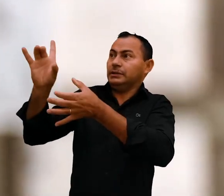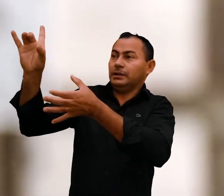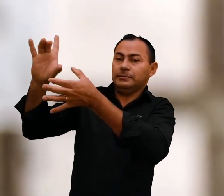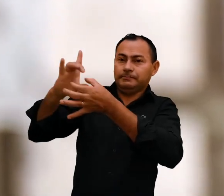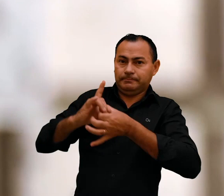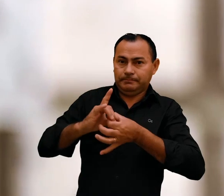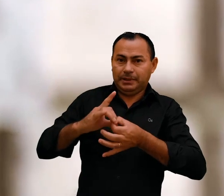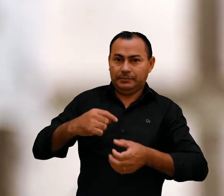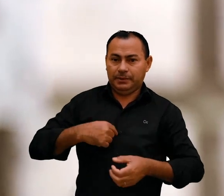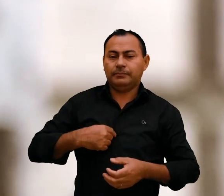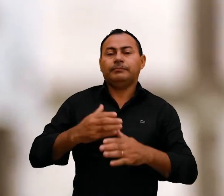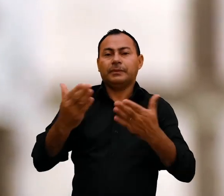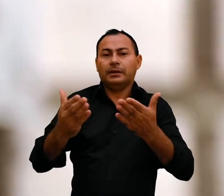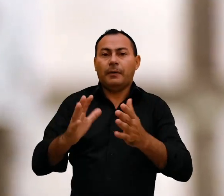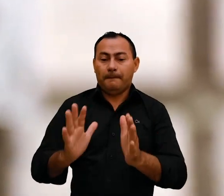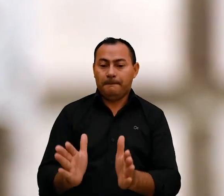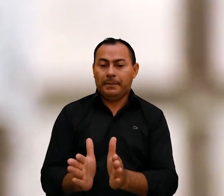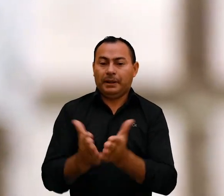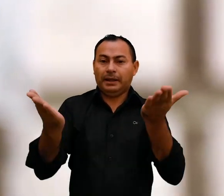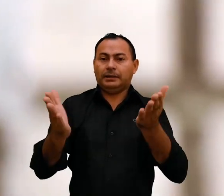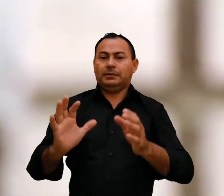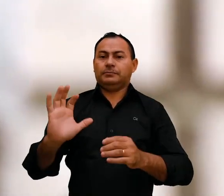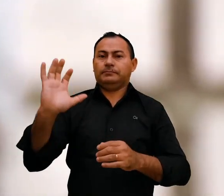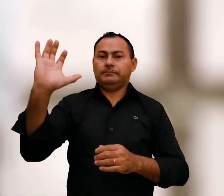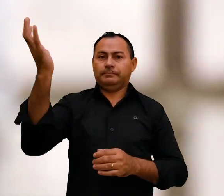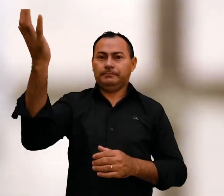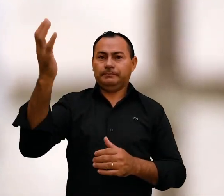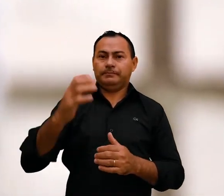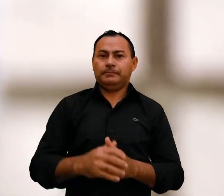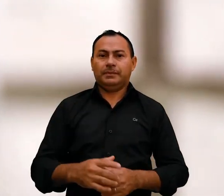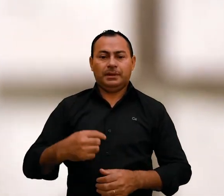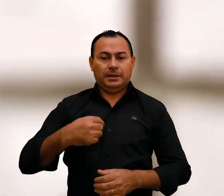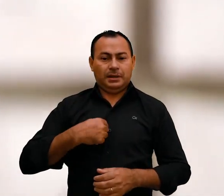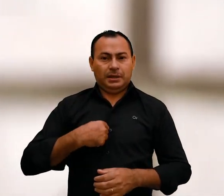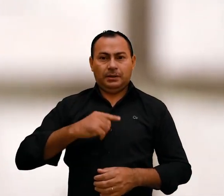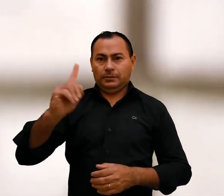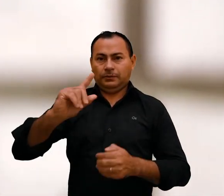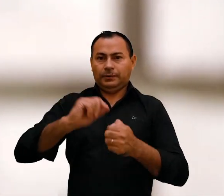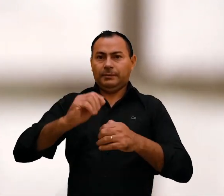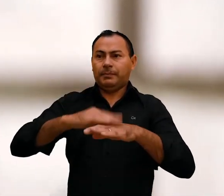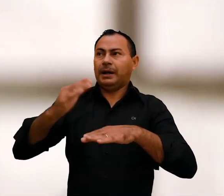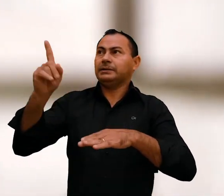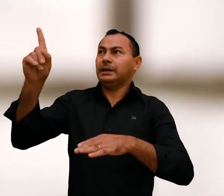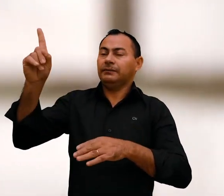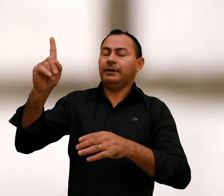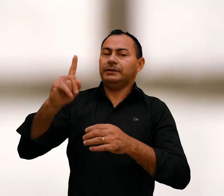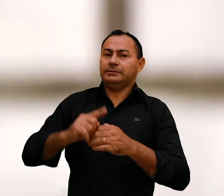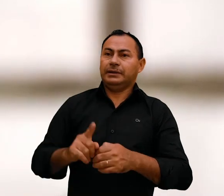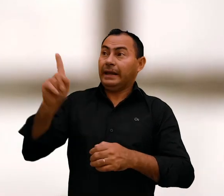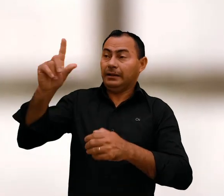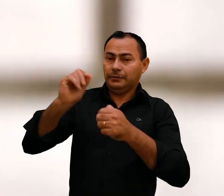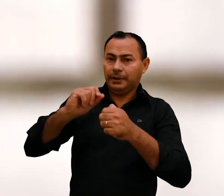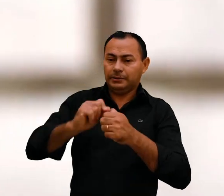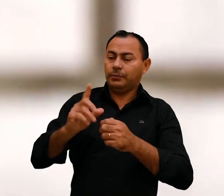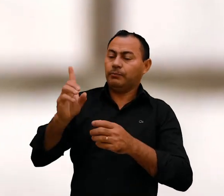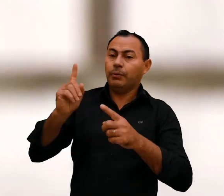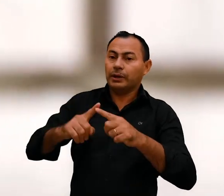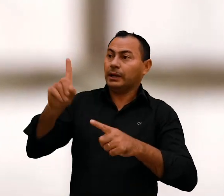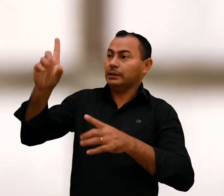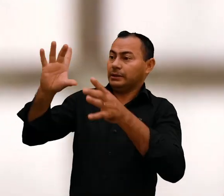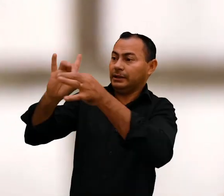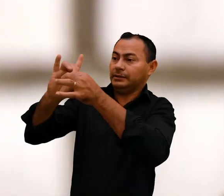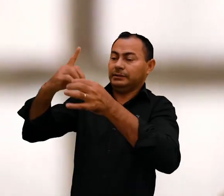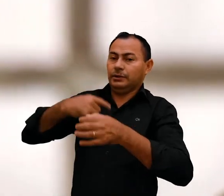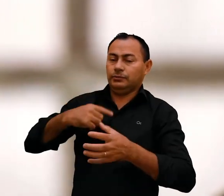eu estou nele e ele está em mim e aí o milagre acontece eu não fiz mas ele fez porque eu